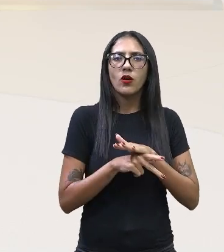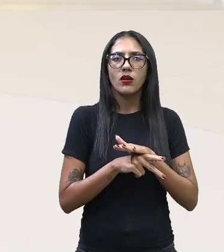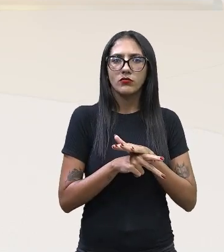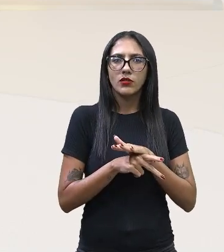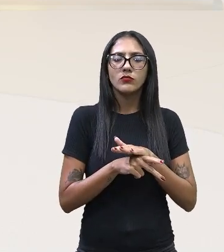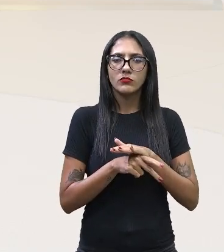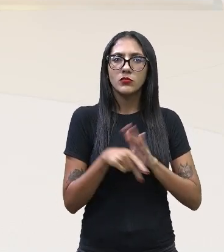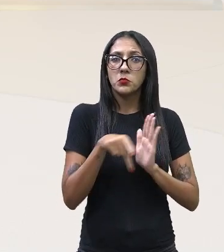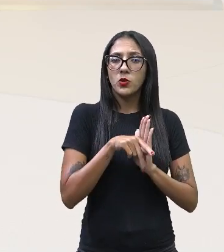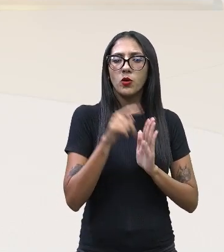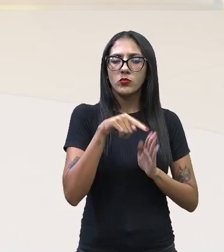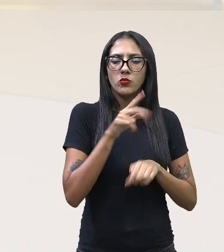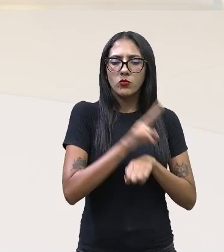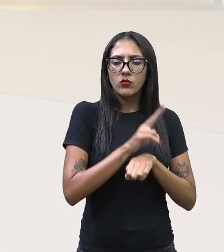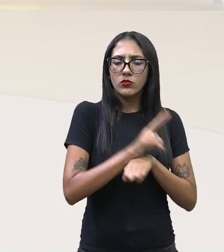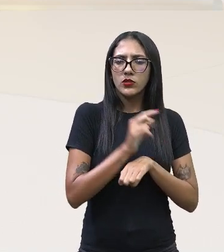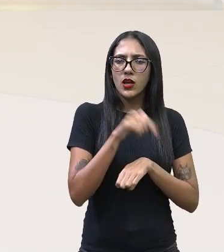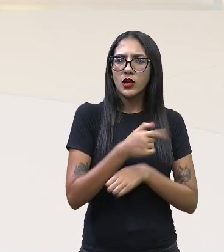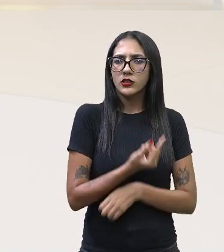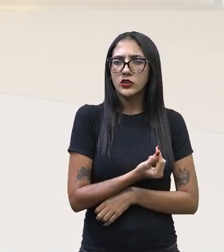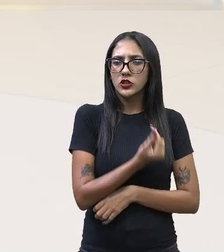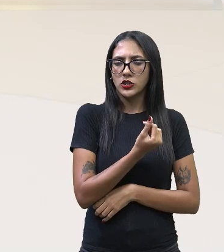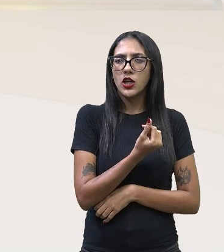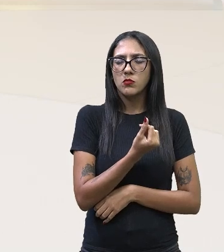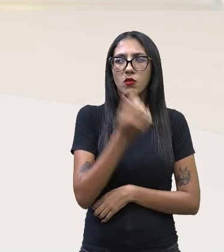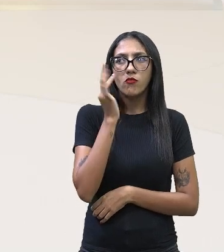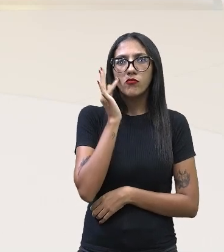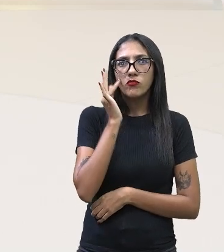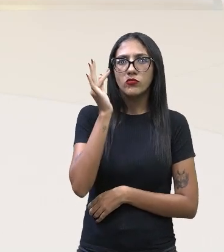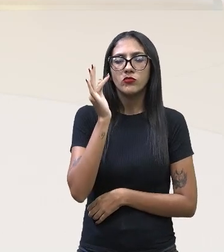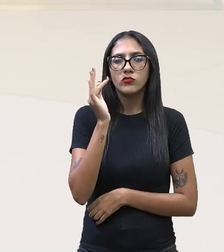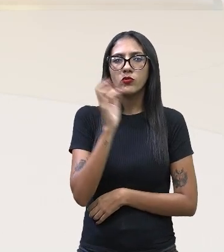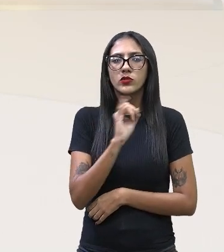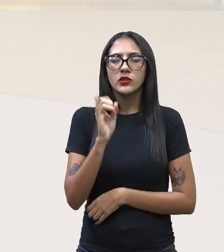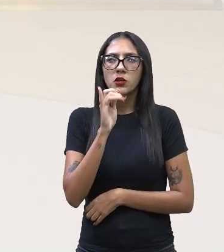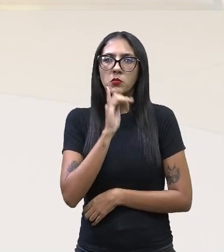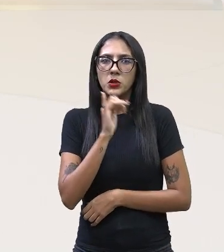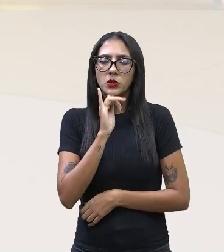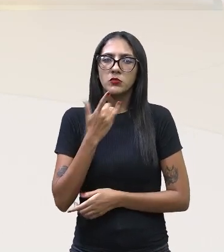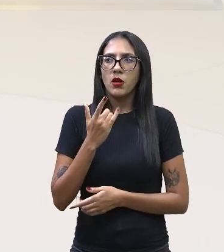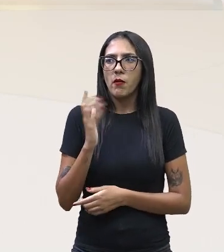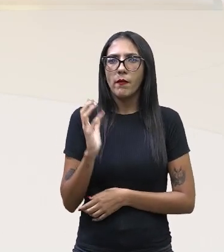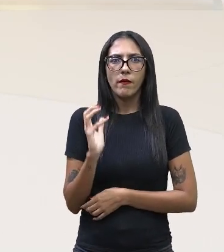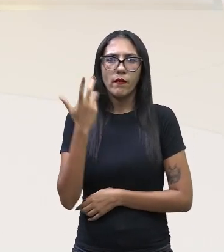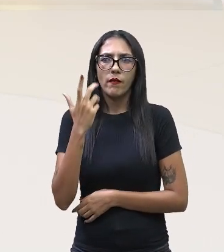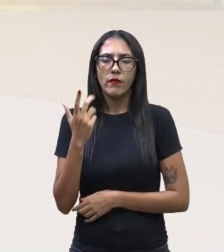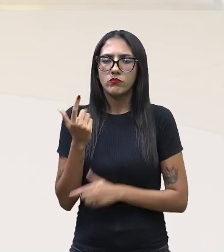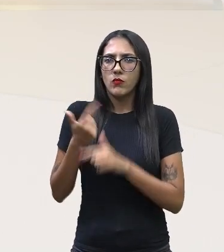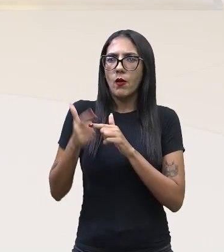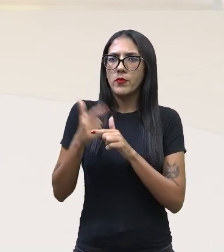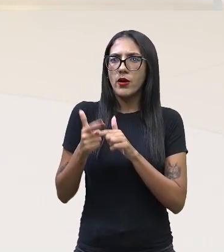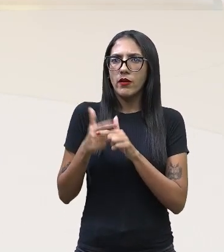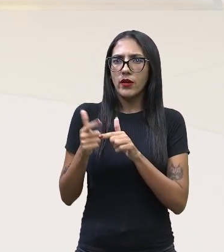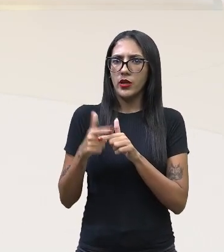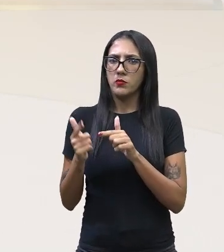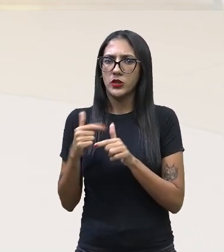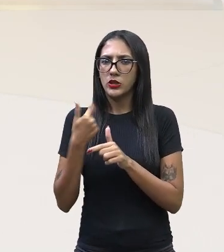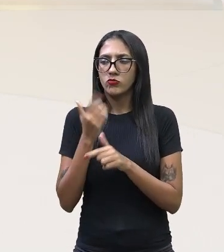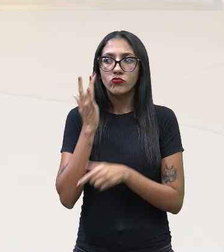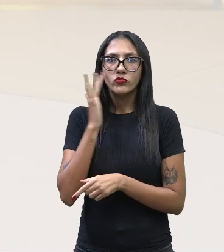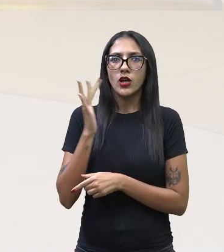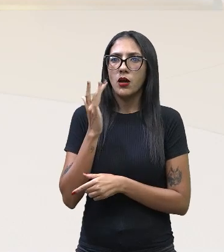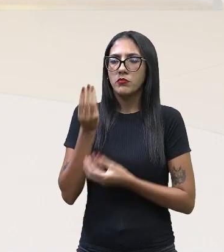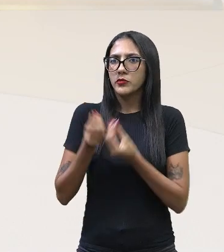né? Guardar ali um dinheiro que vai servir justamente para ser usado nesses momentos em que você é pego de surpresa.